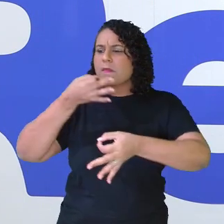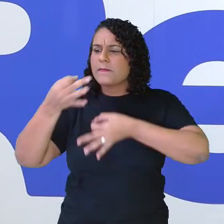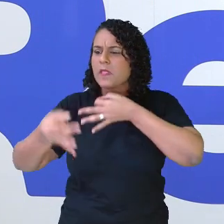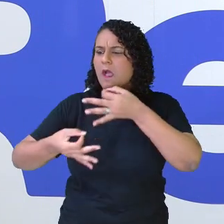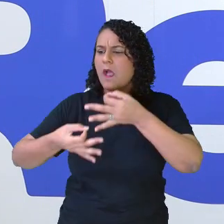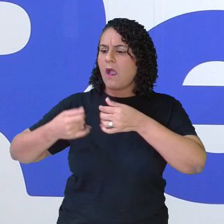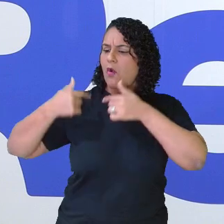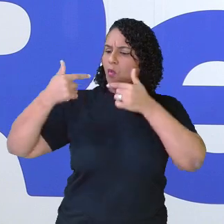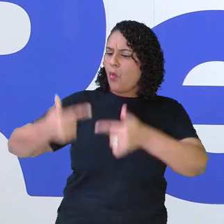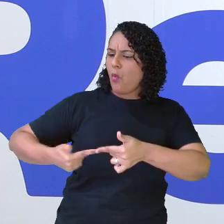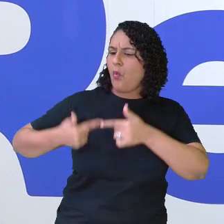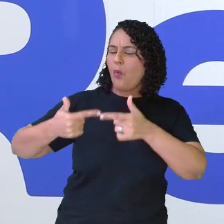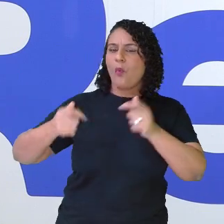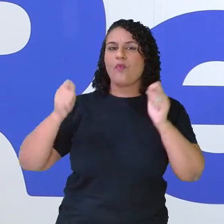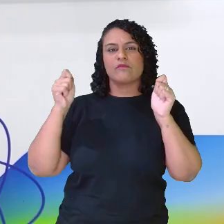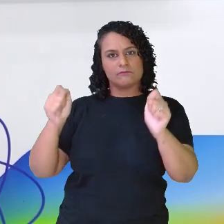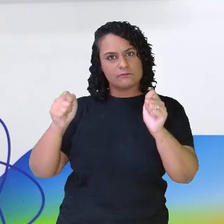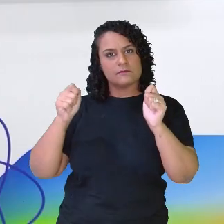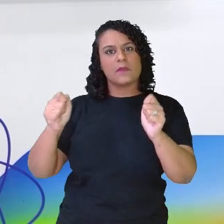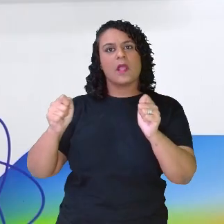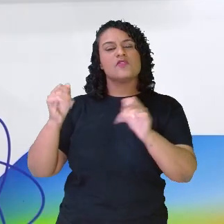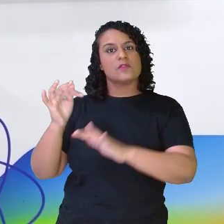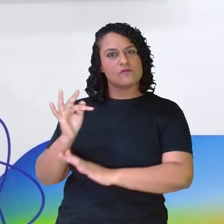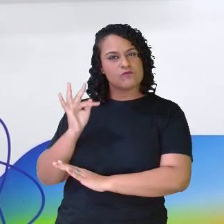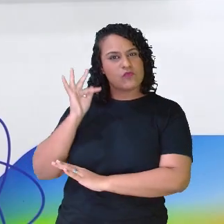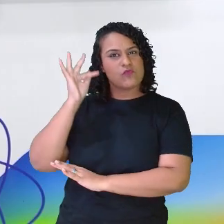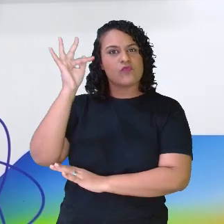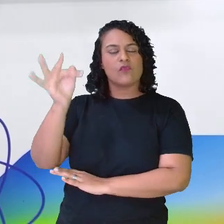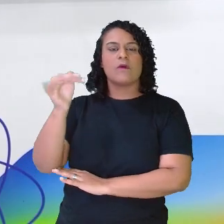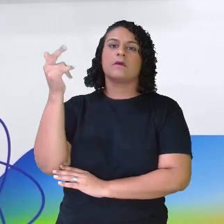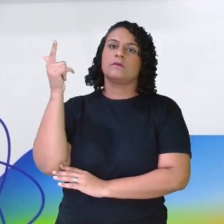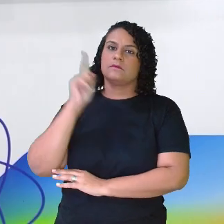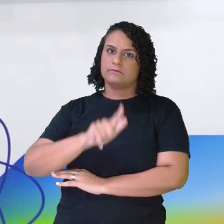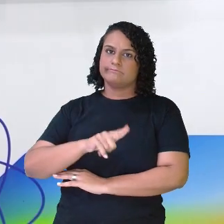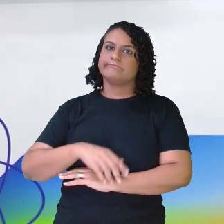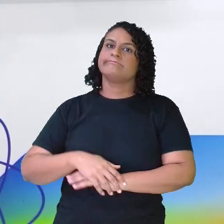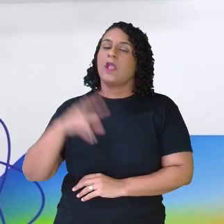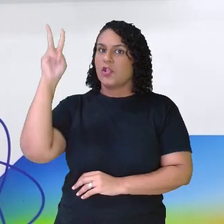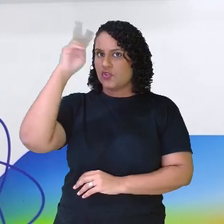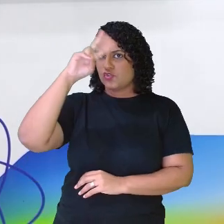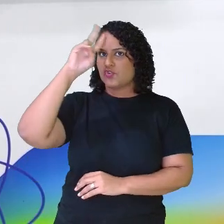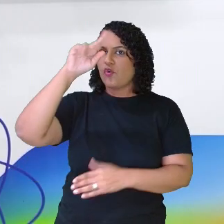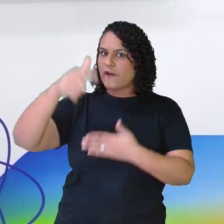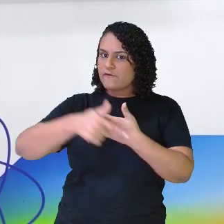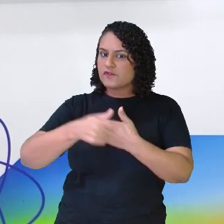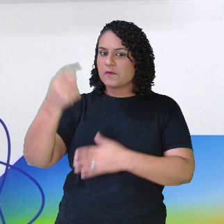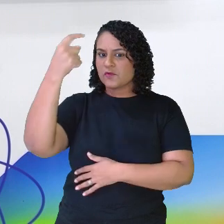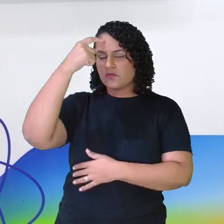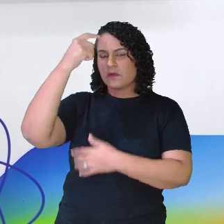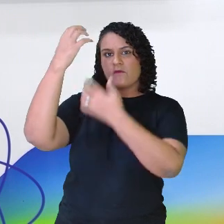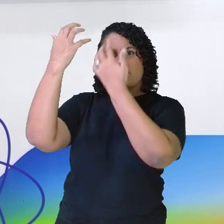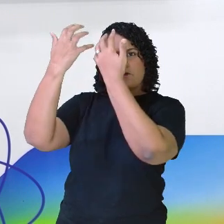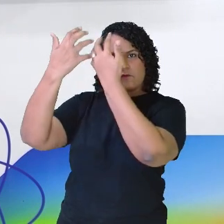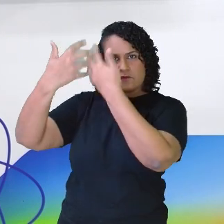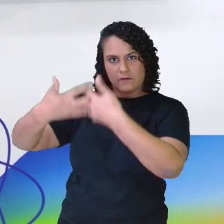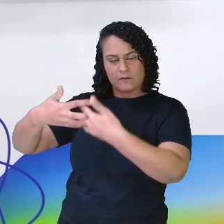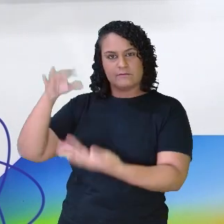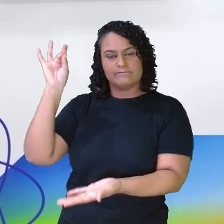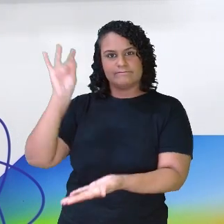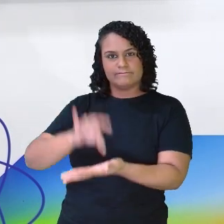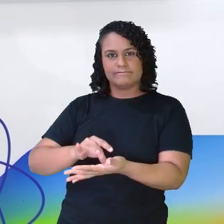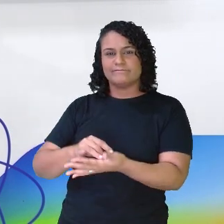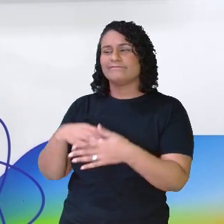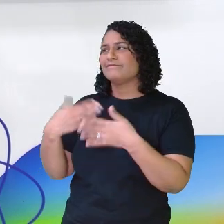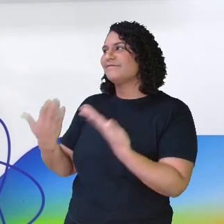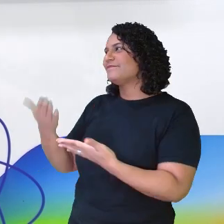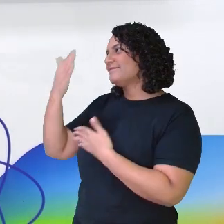frente. Pois é, gente. História é isso. É para a gente parar, é para refletir, é para pensar mesmo. Professora, mais